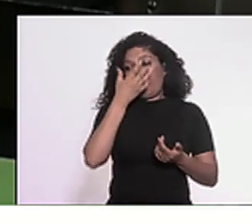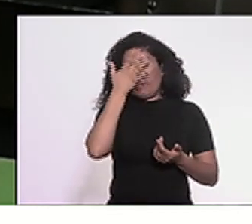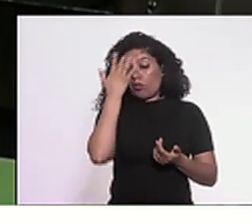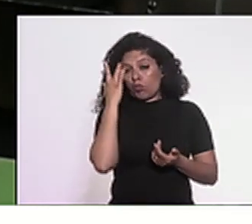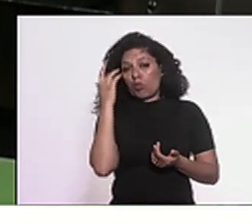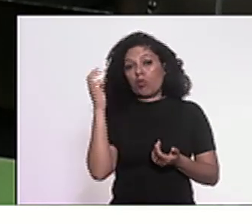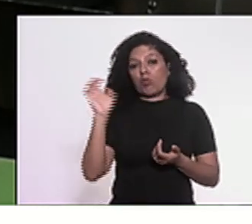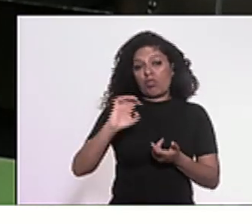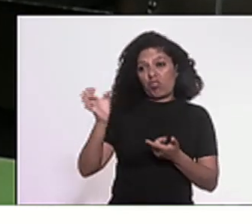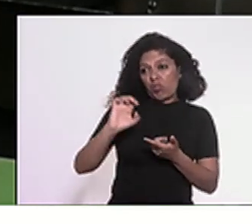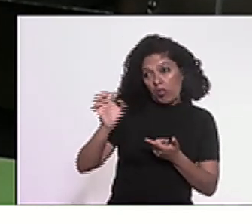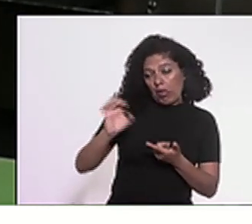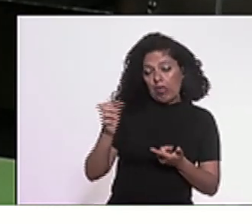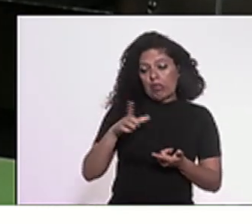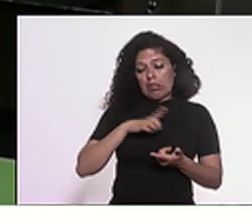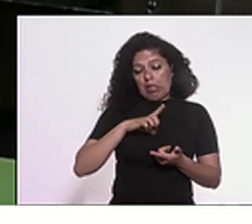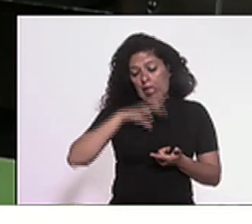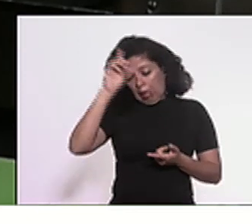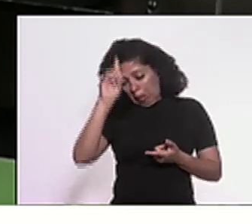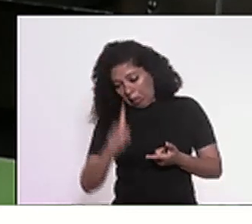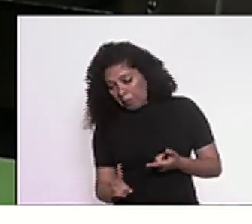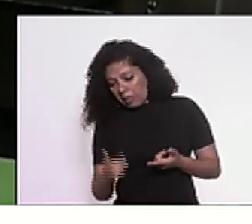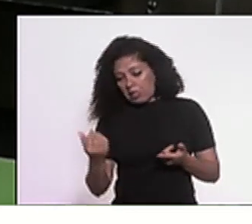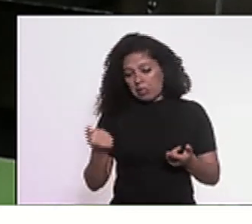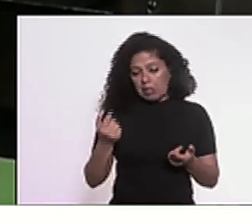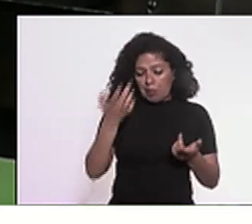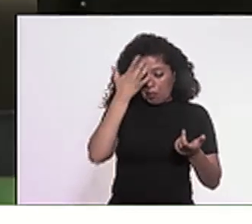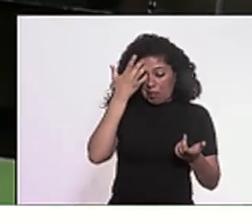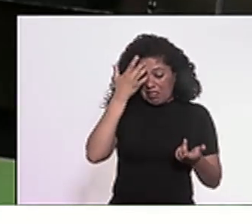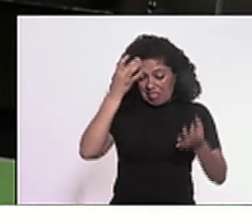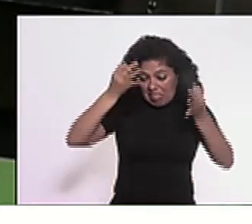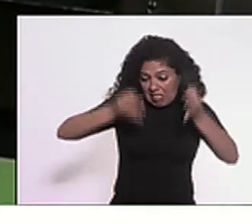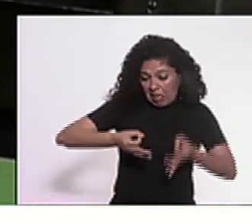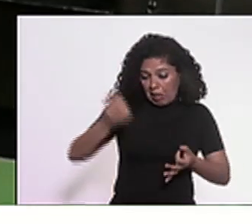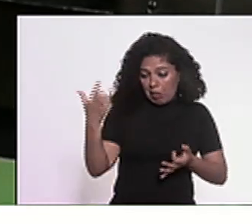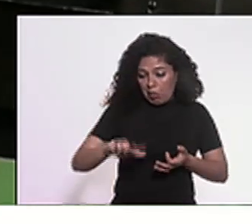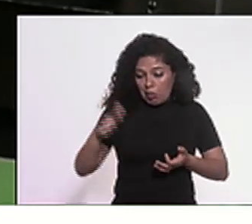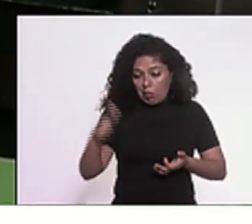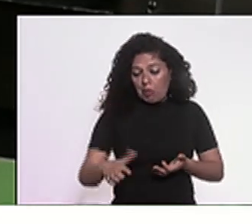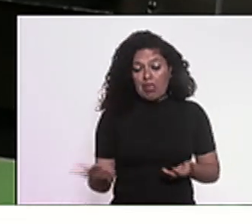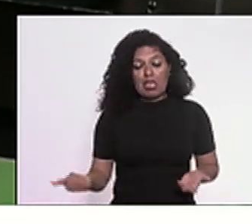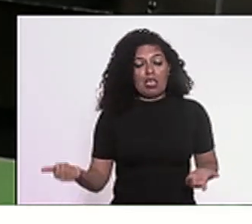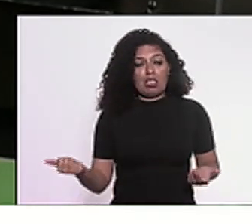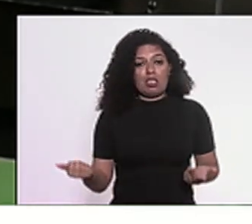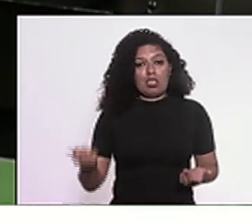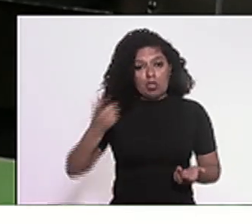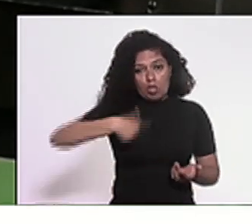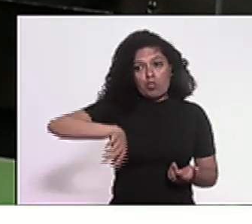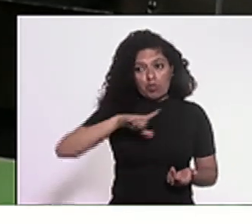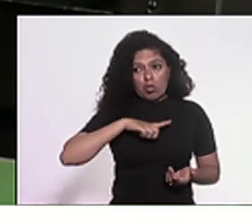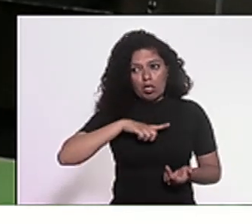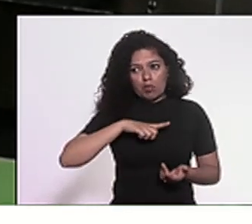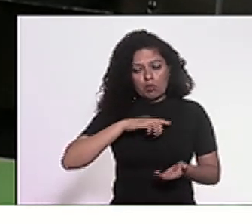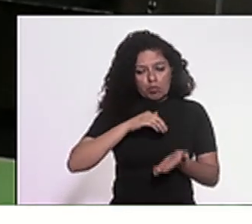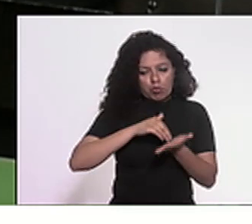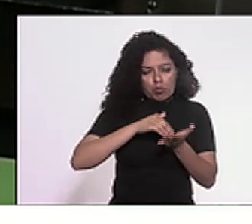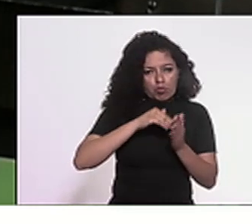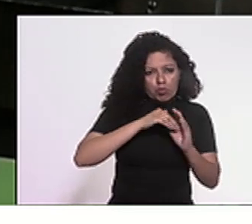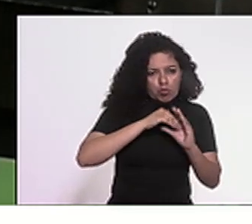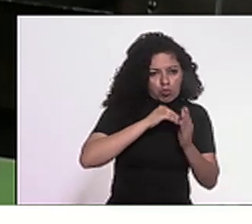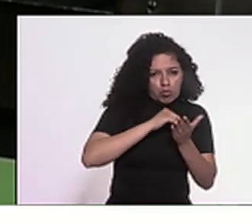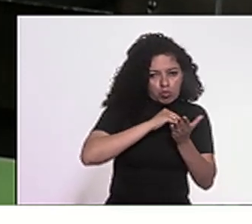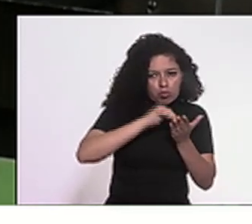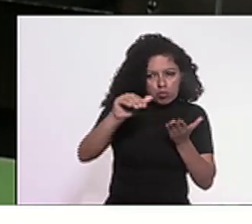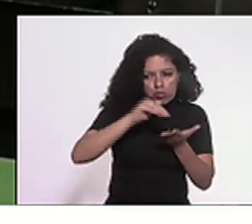LGBTs com problemas de depressão, com problemas psicológicos, e nós temos esse encaminhamento. Nós temos